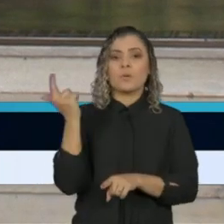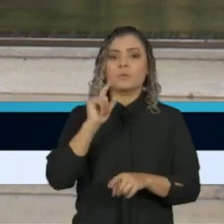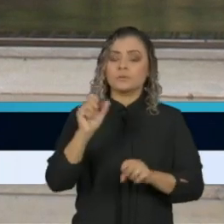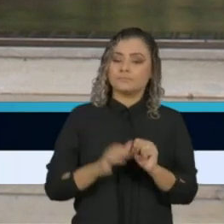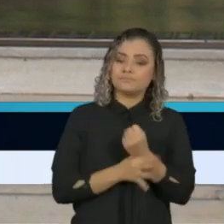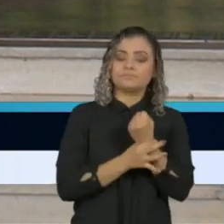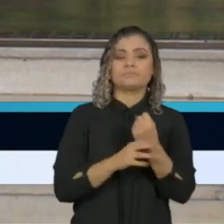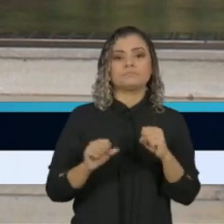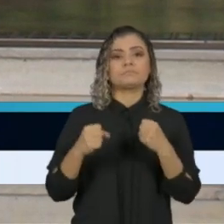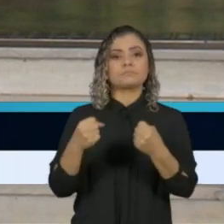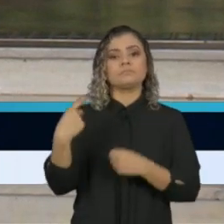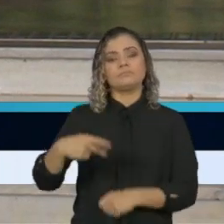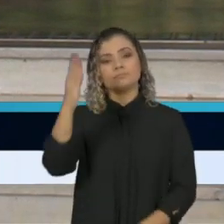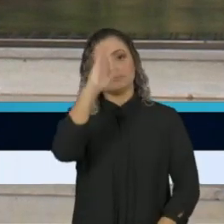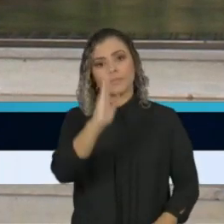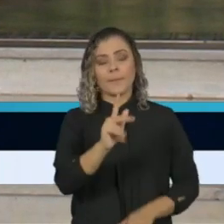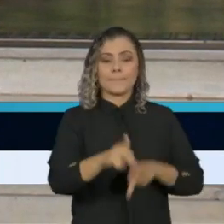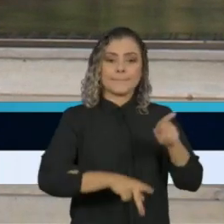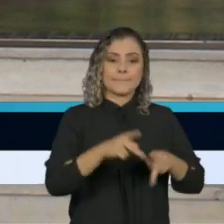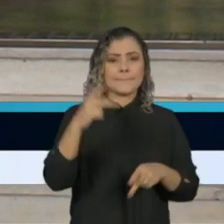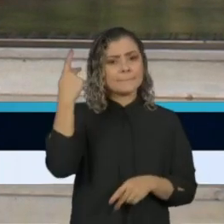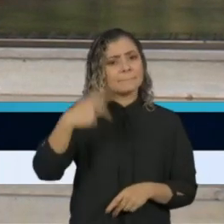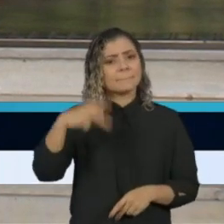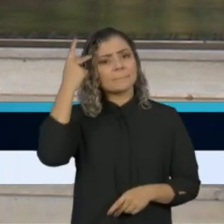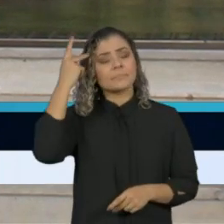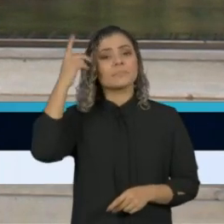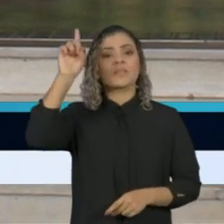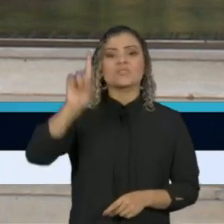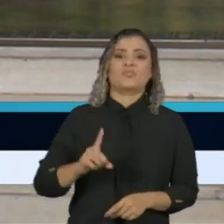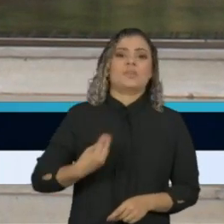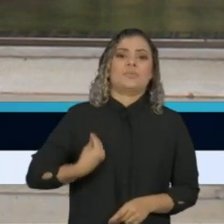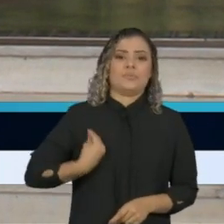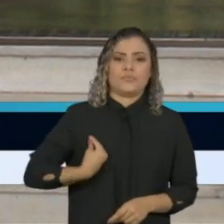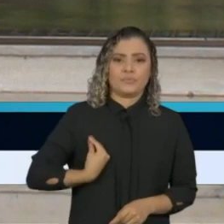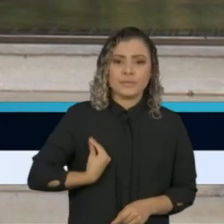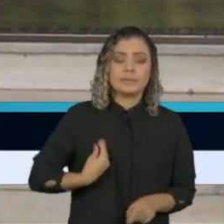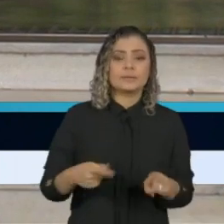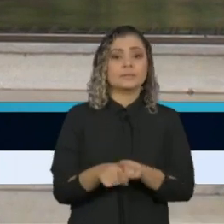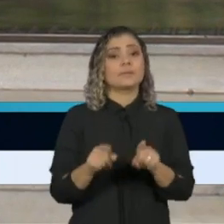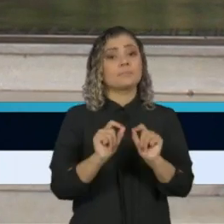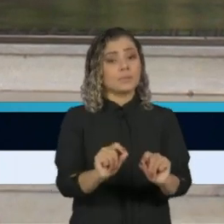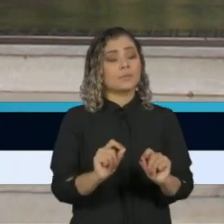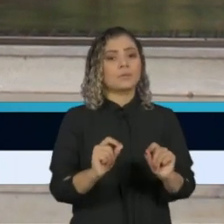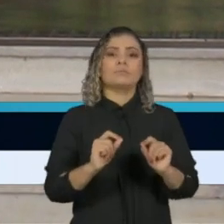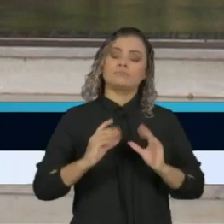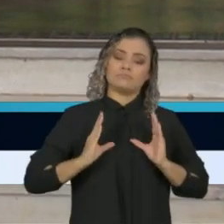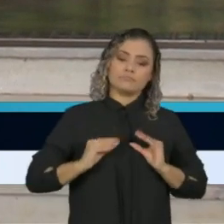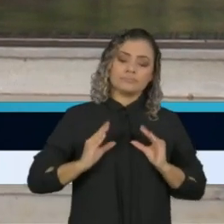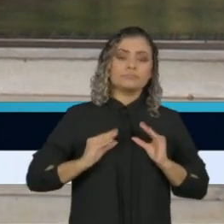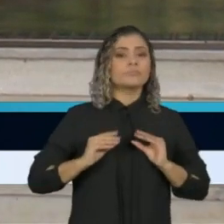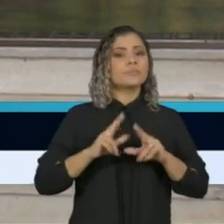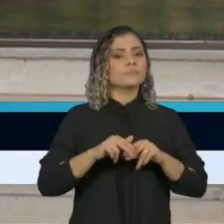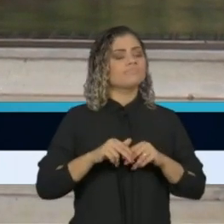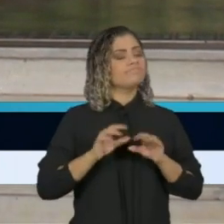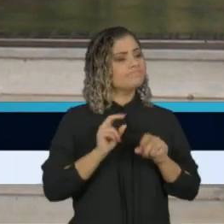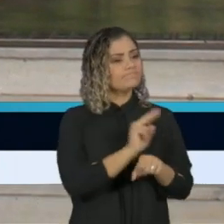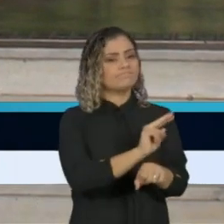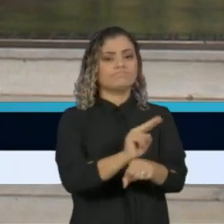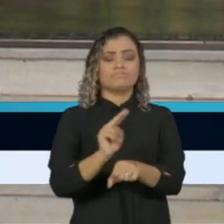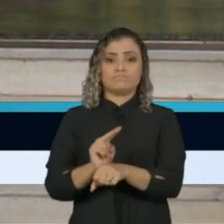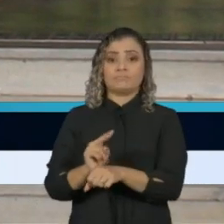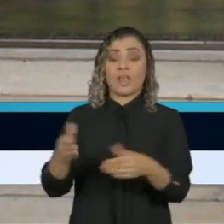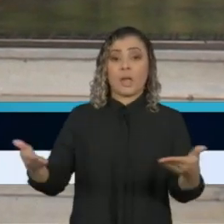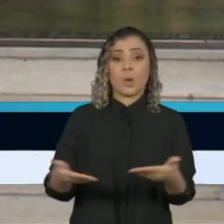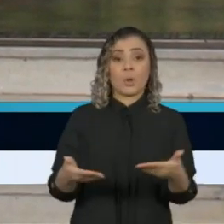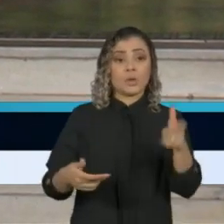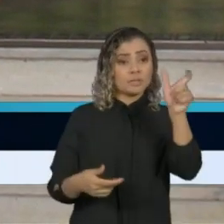aos brasileiros de São Paulo o seu direito à vida e ao seu bem-estar, por mínimo que seja. Eu passo